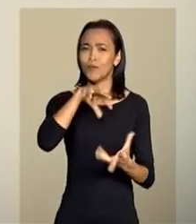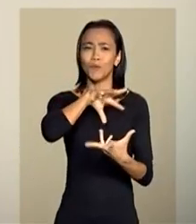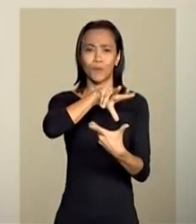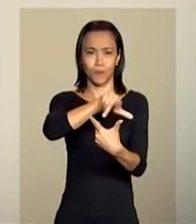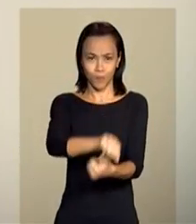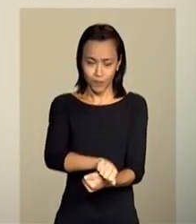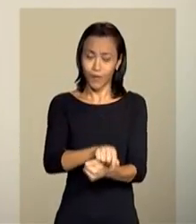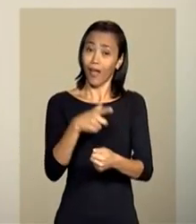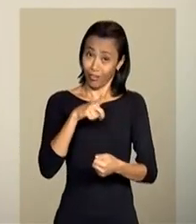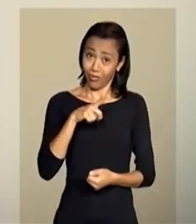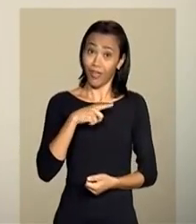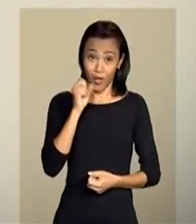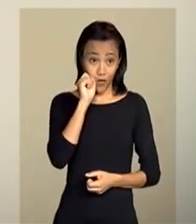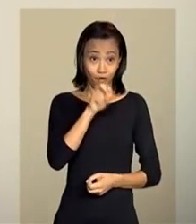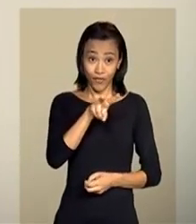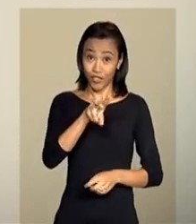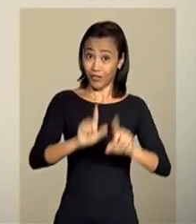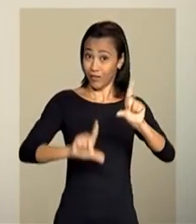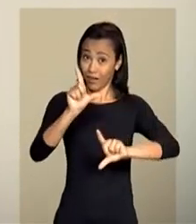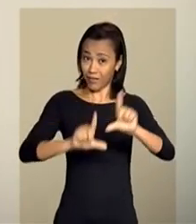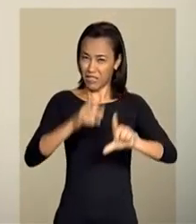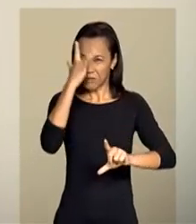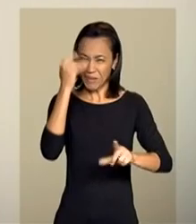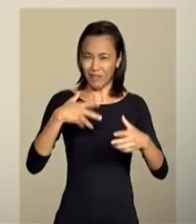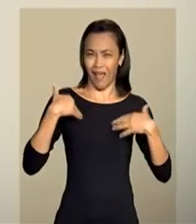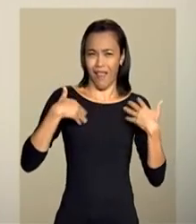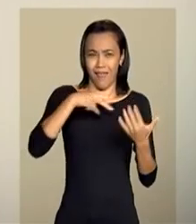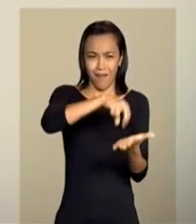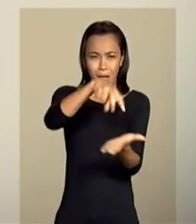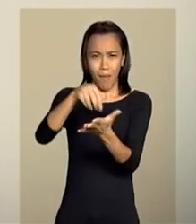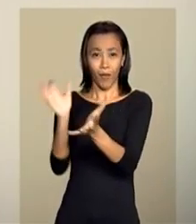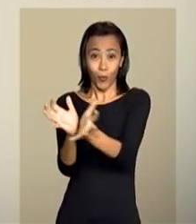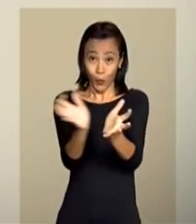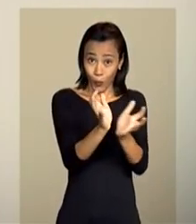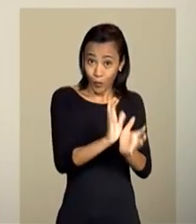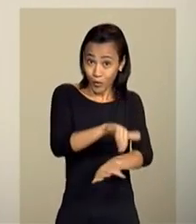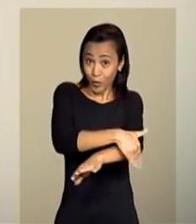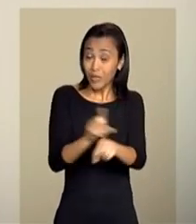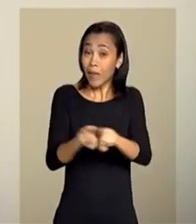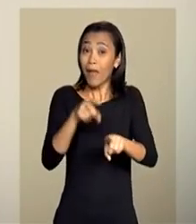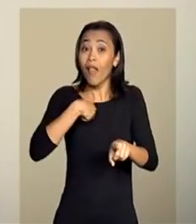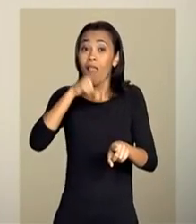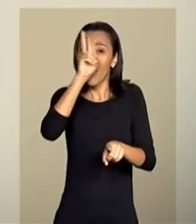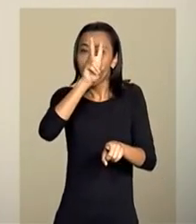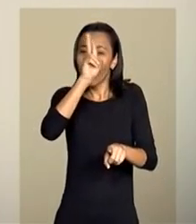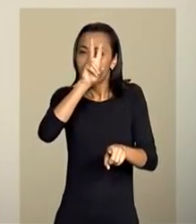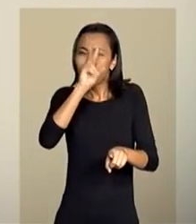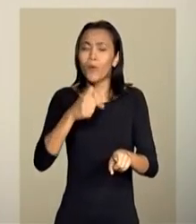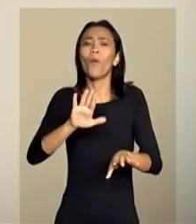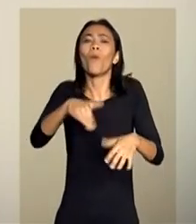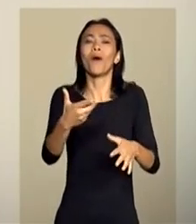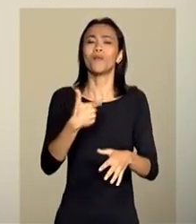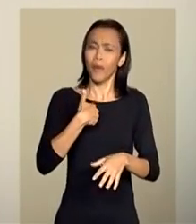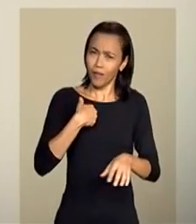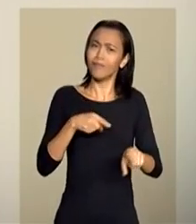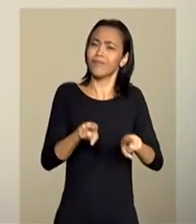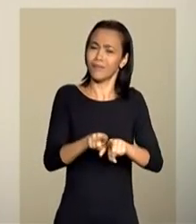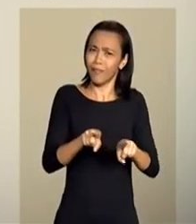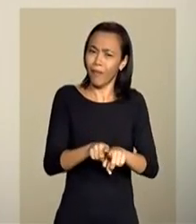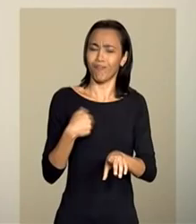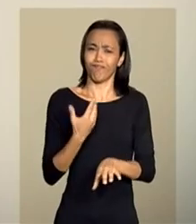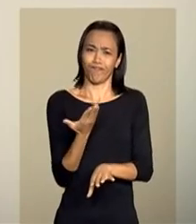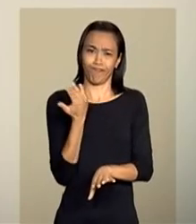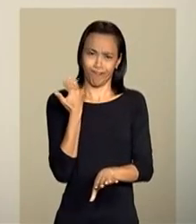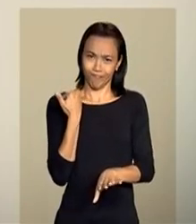mundo eu tenho visto pela televisão alegria dos foliões nos blocos de rua e lembro perfeitamente quando eu mesma